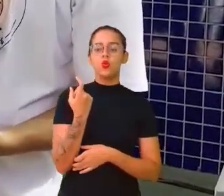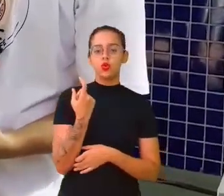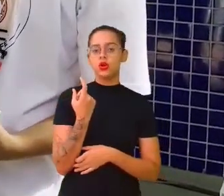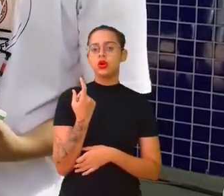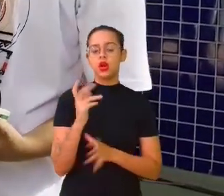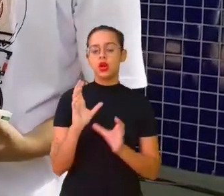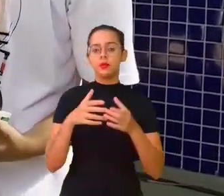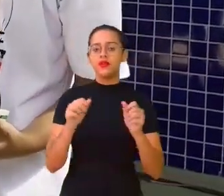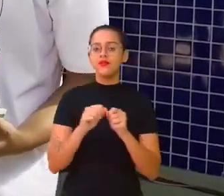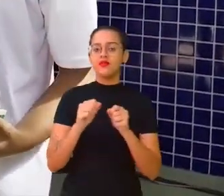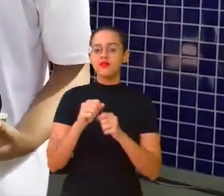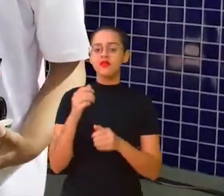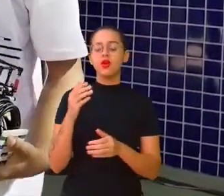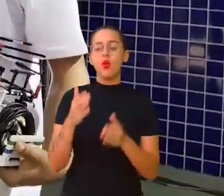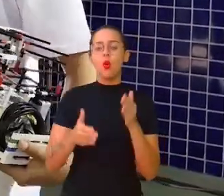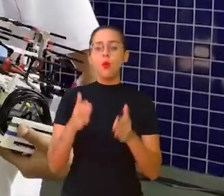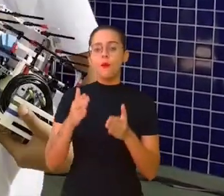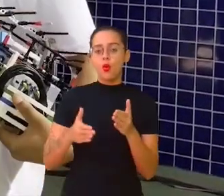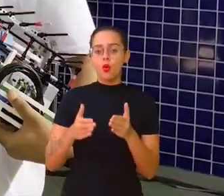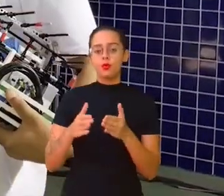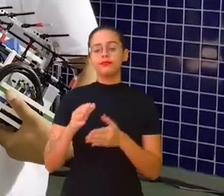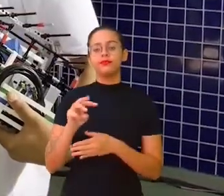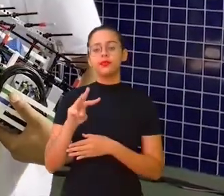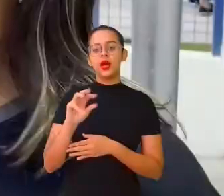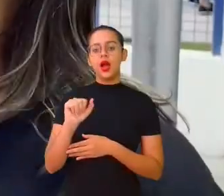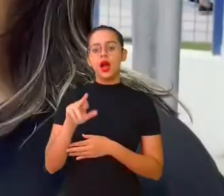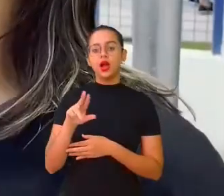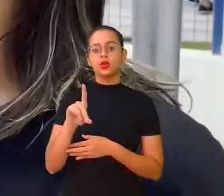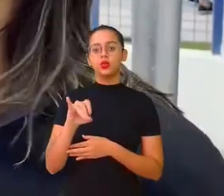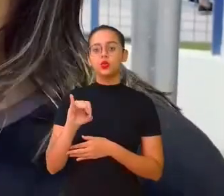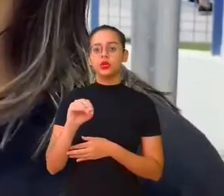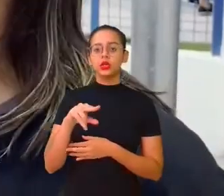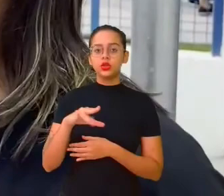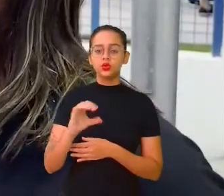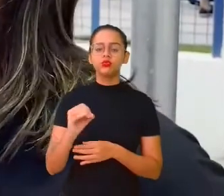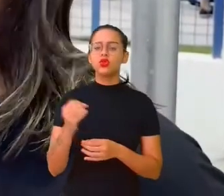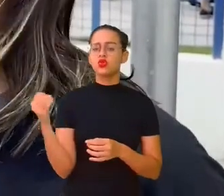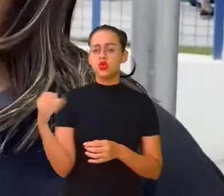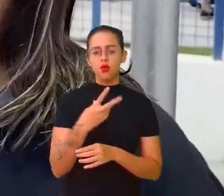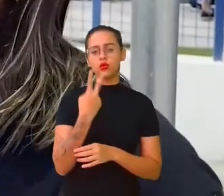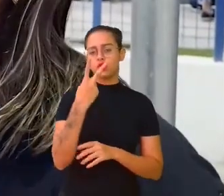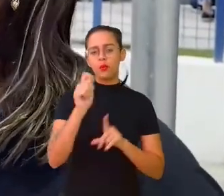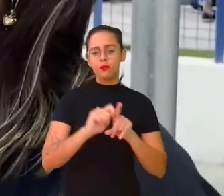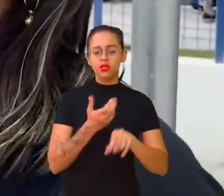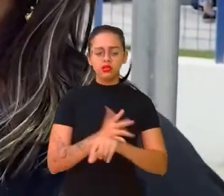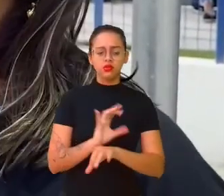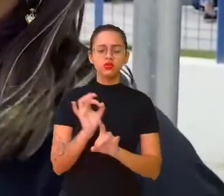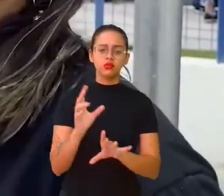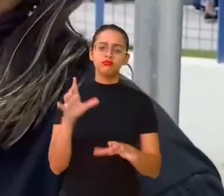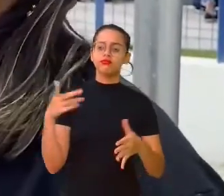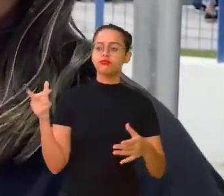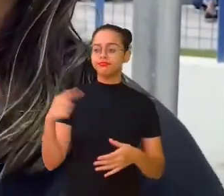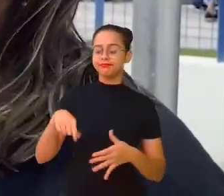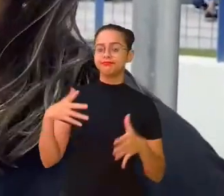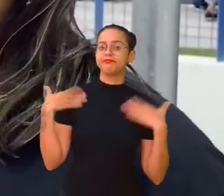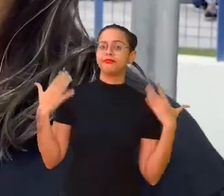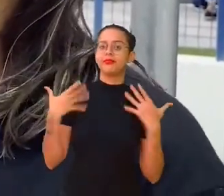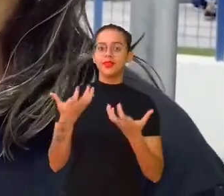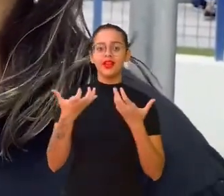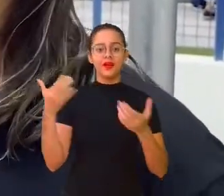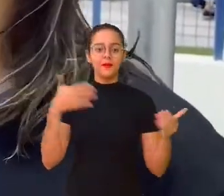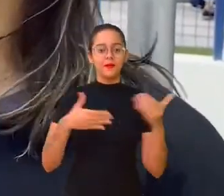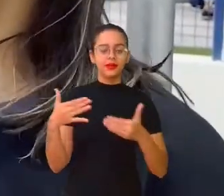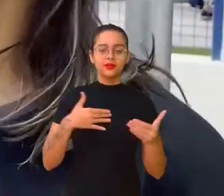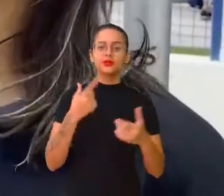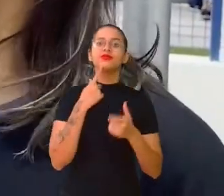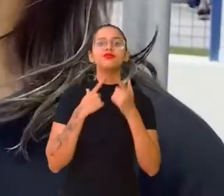Arduino. Então, é uma equipe nova, teve só 2 meses de treino, assim, eventuais. E eles estavam muito animados, querendo participar, com